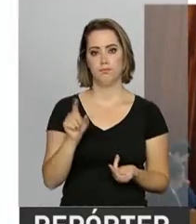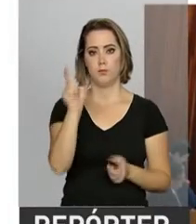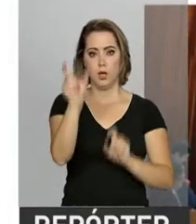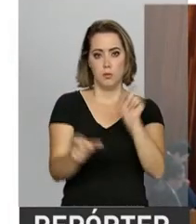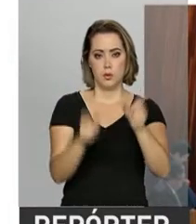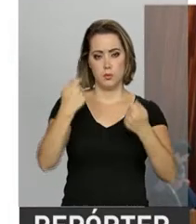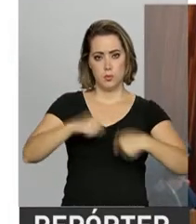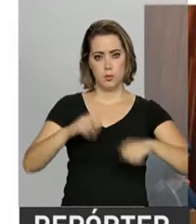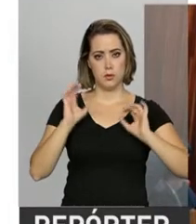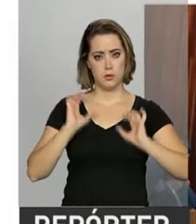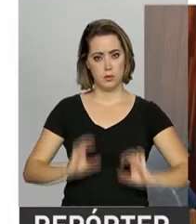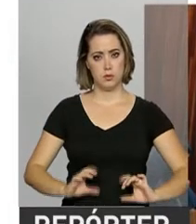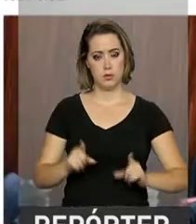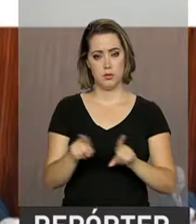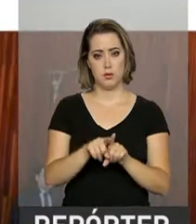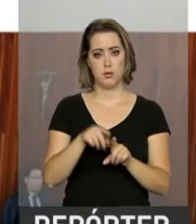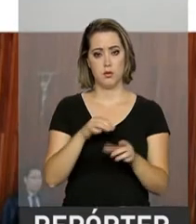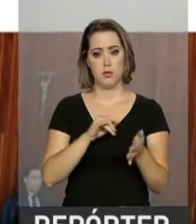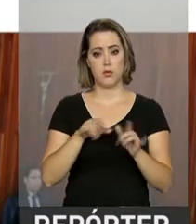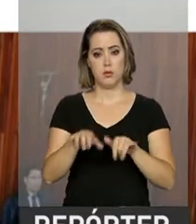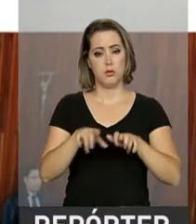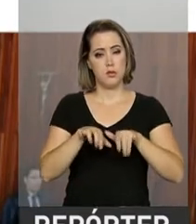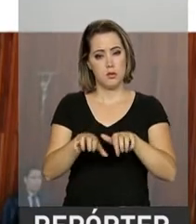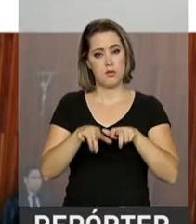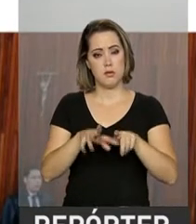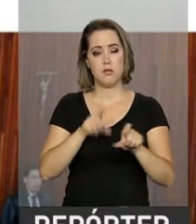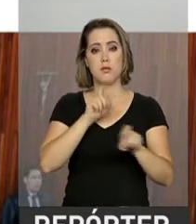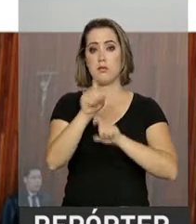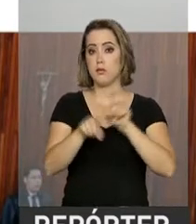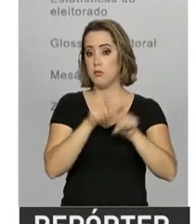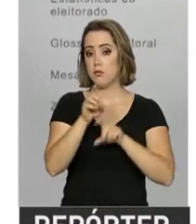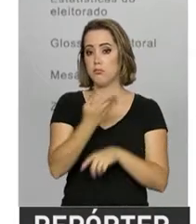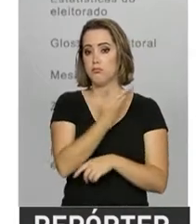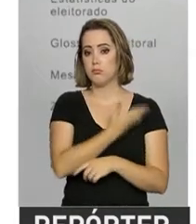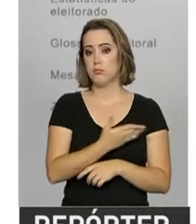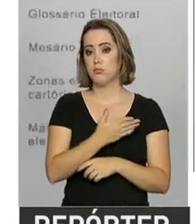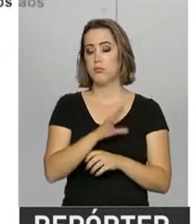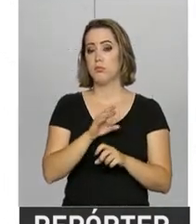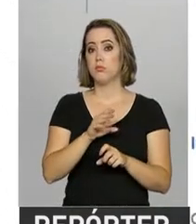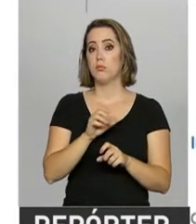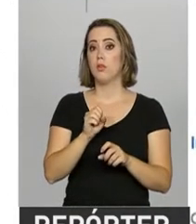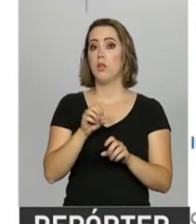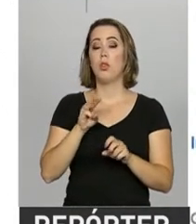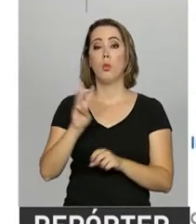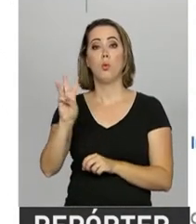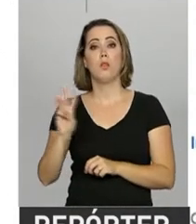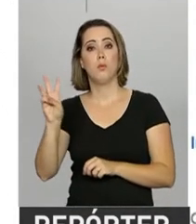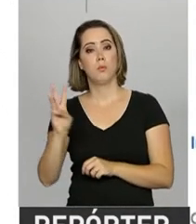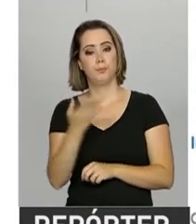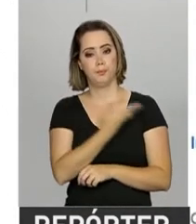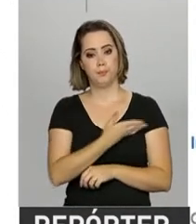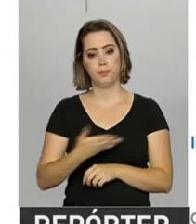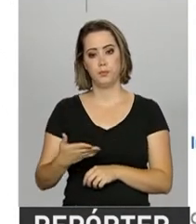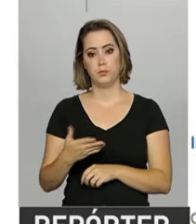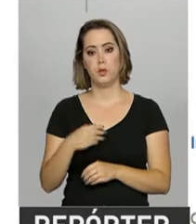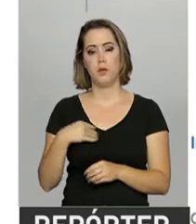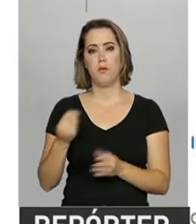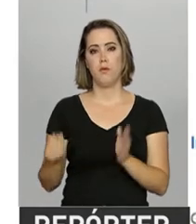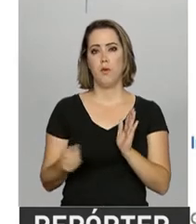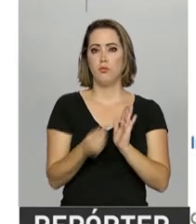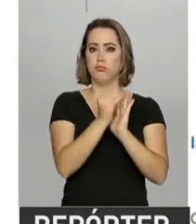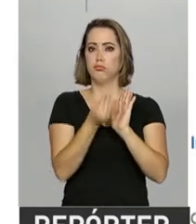deve preencher um formulário no portal do TSE na internet e anexar a versão eletrônica dos documentos